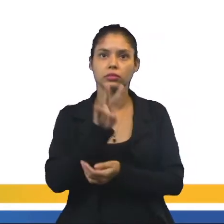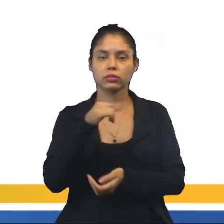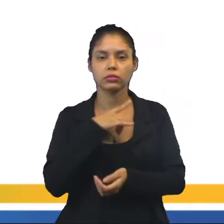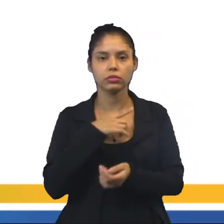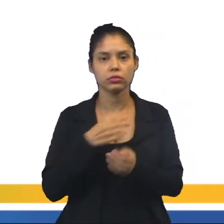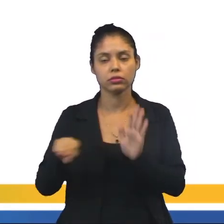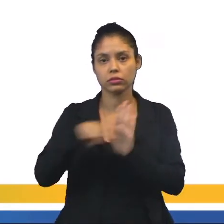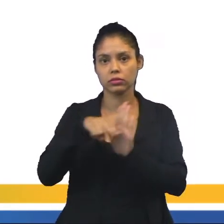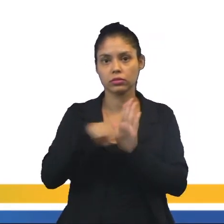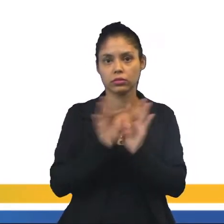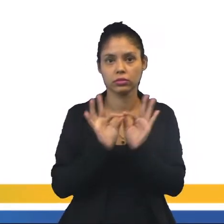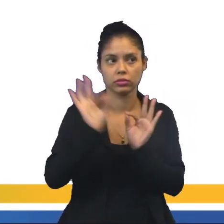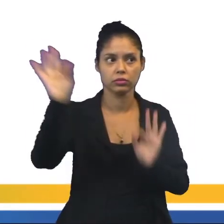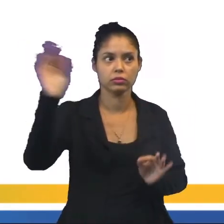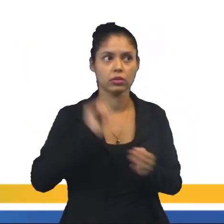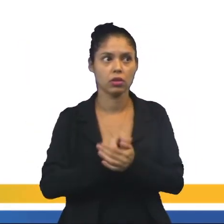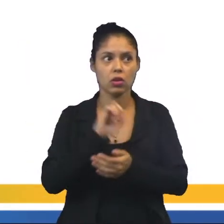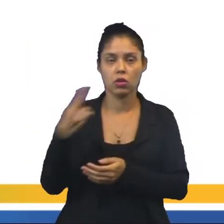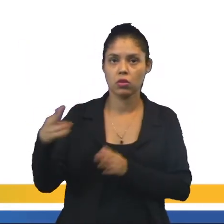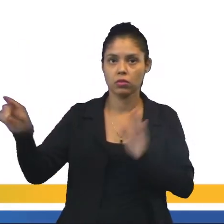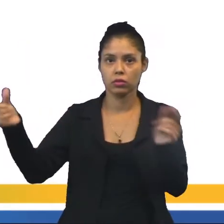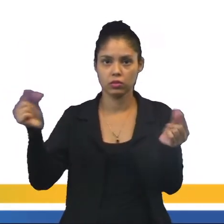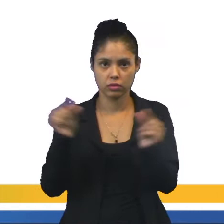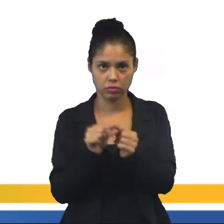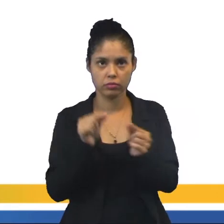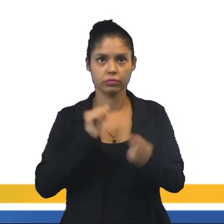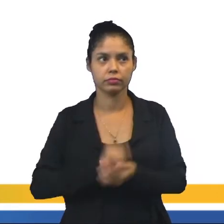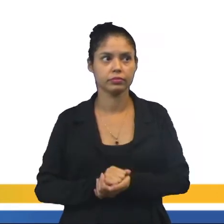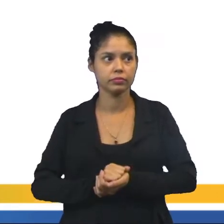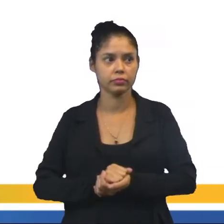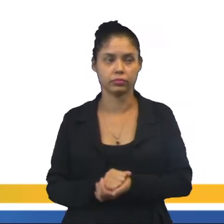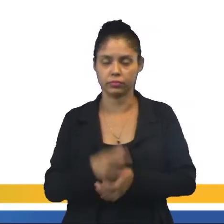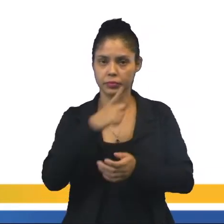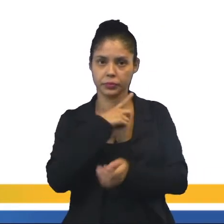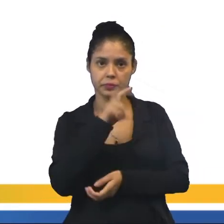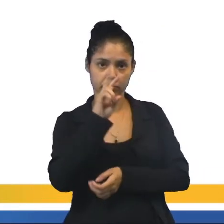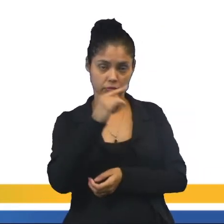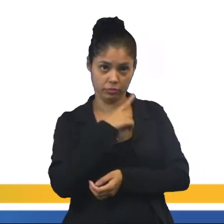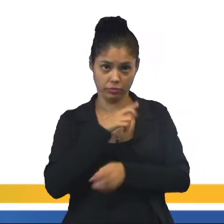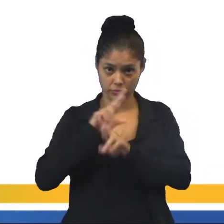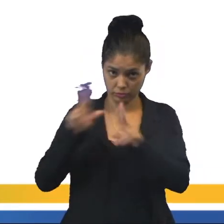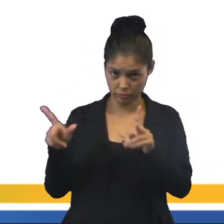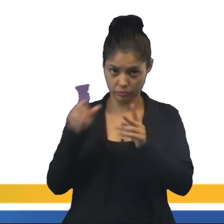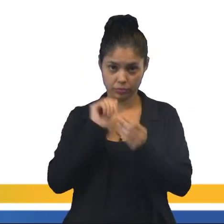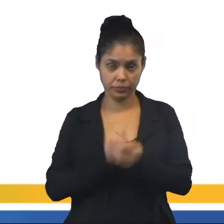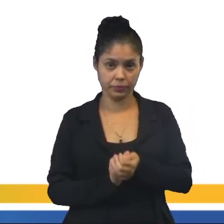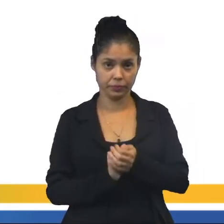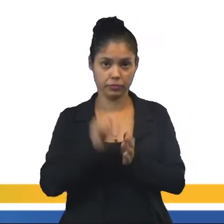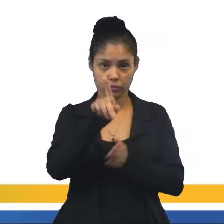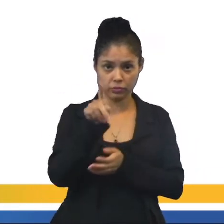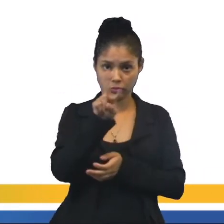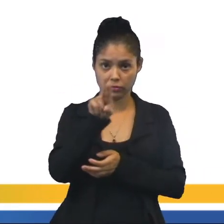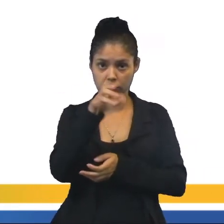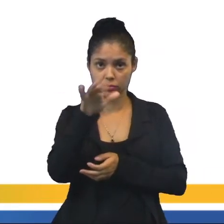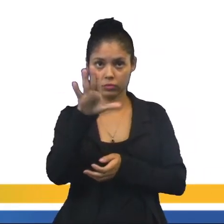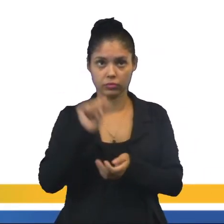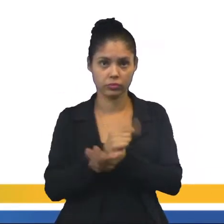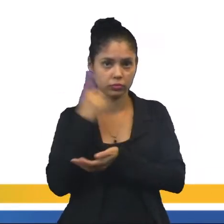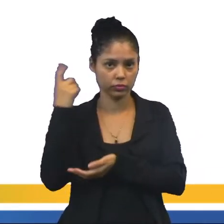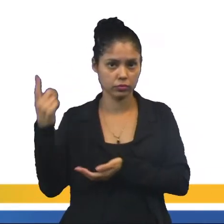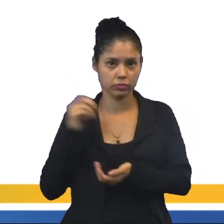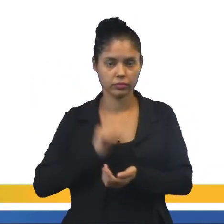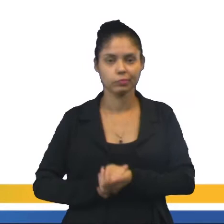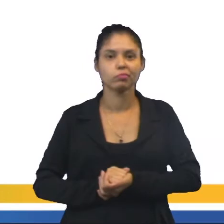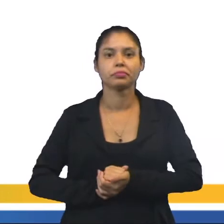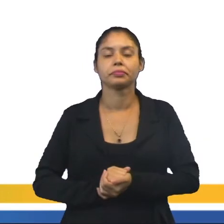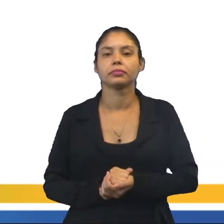tô com uma nota Bonga ou uma nota curta né que vai ser diferenciar a duração do som tá certo